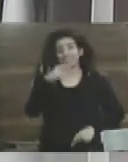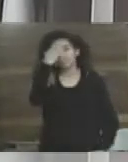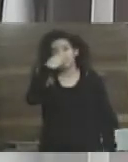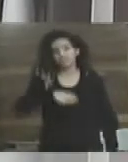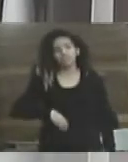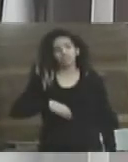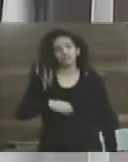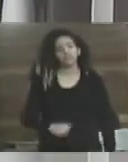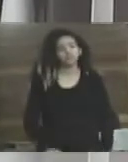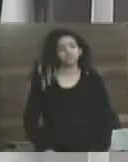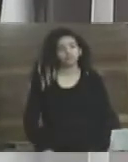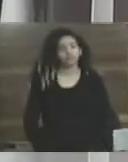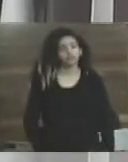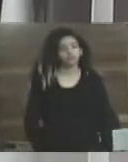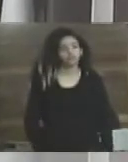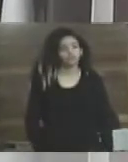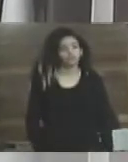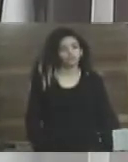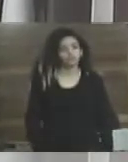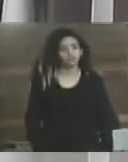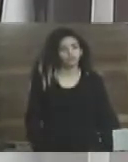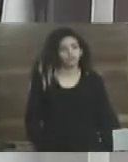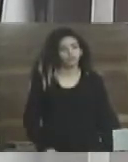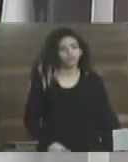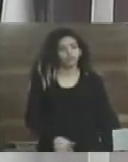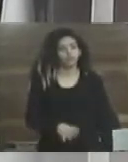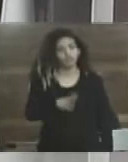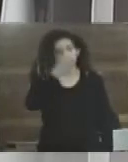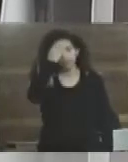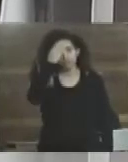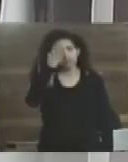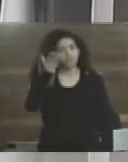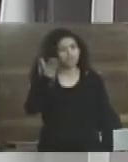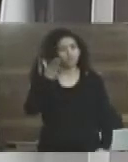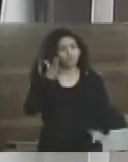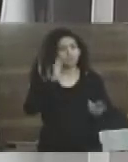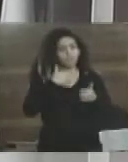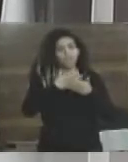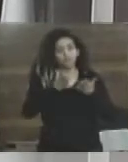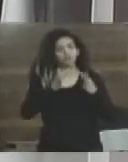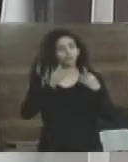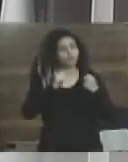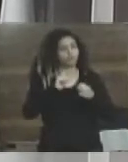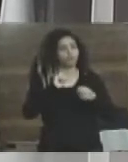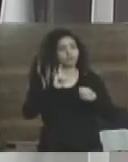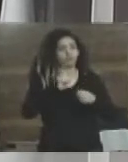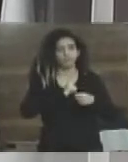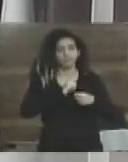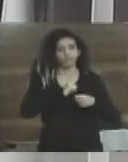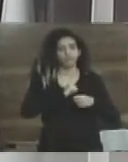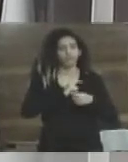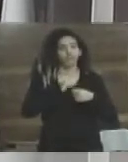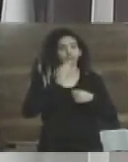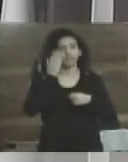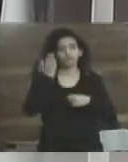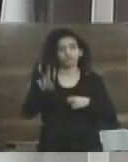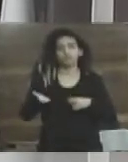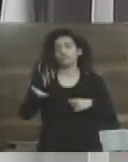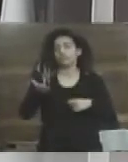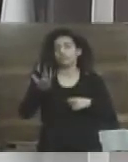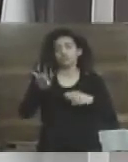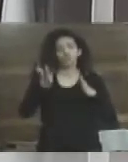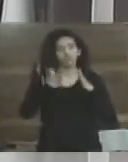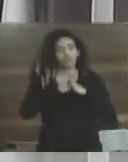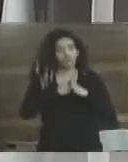cidadania, para que o nosso município não venha realmente falir o resto do pouco que tem. Então, você em casa que nos